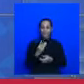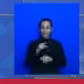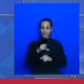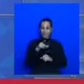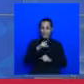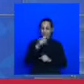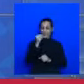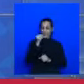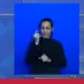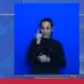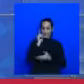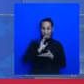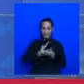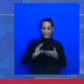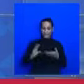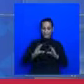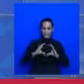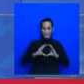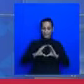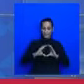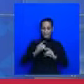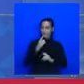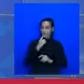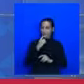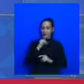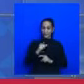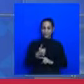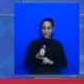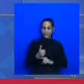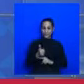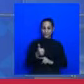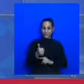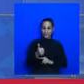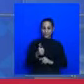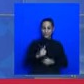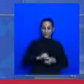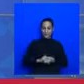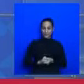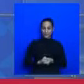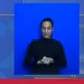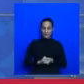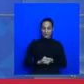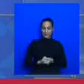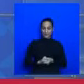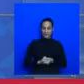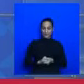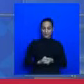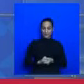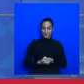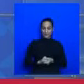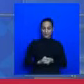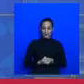Você ainda tem chances. Bola vermelha, número 11. Vermelha, 11.